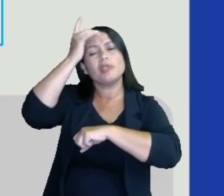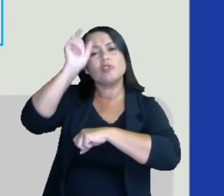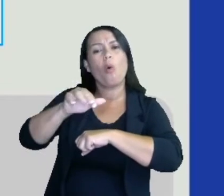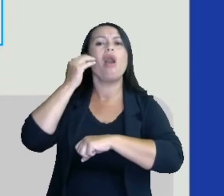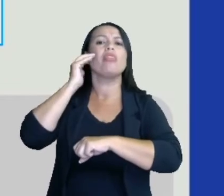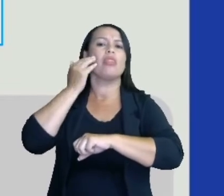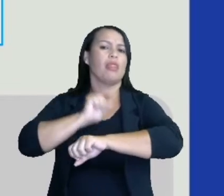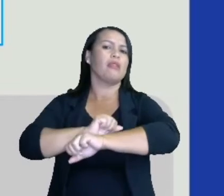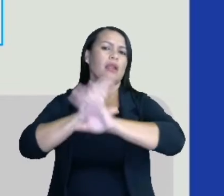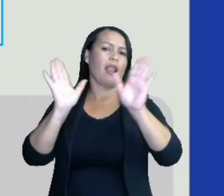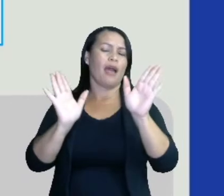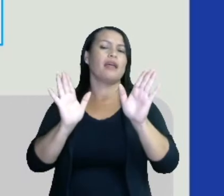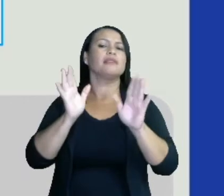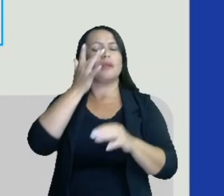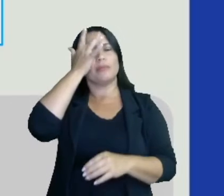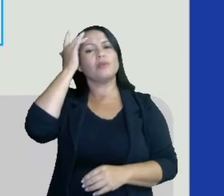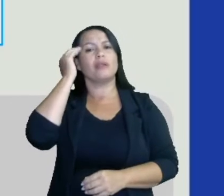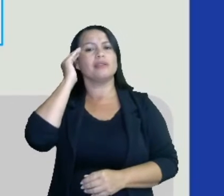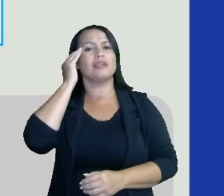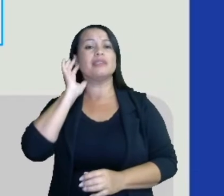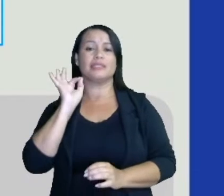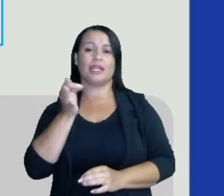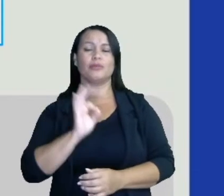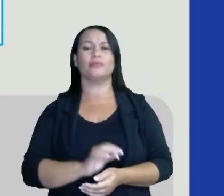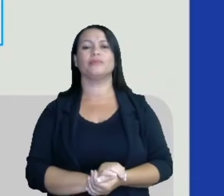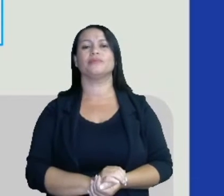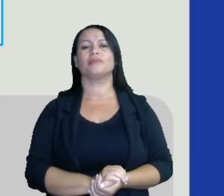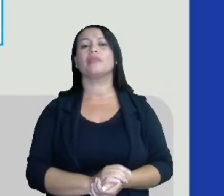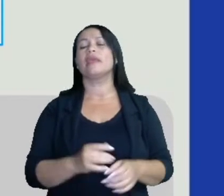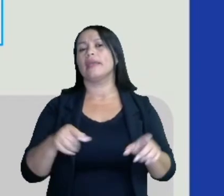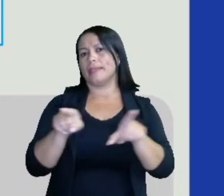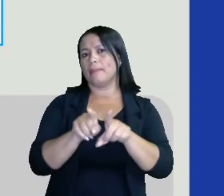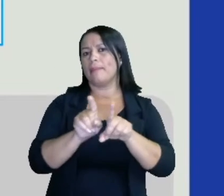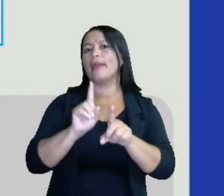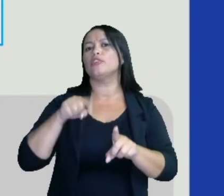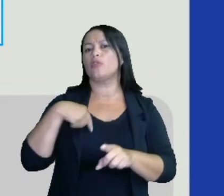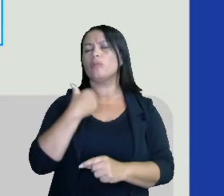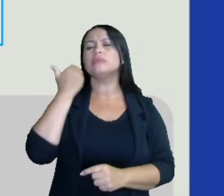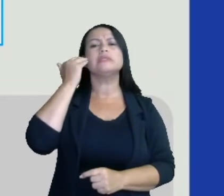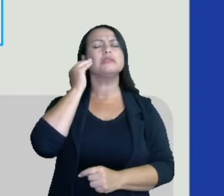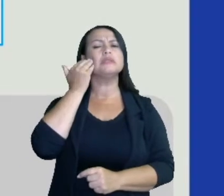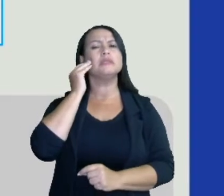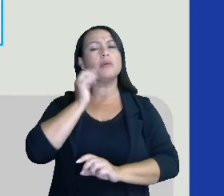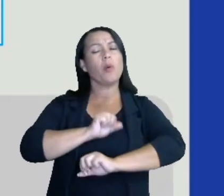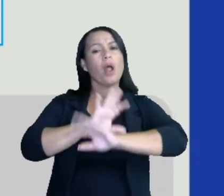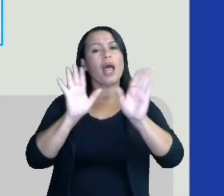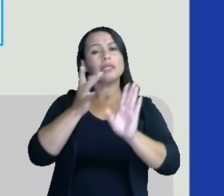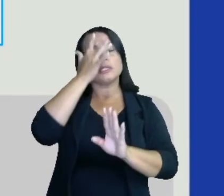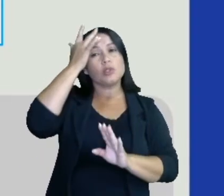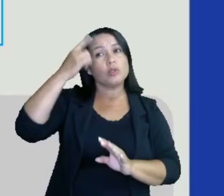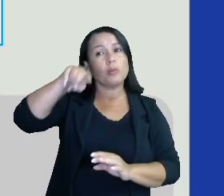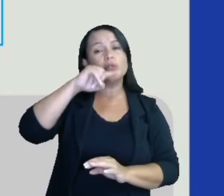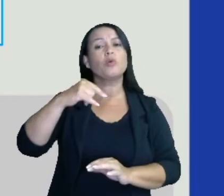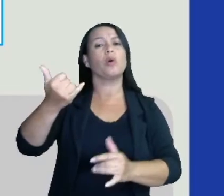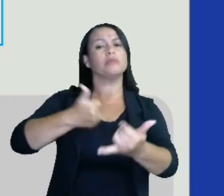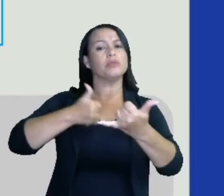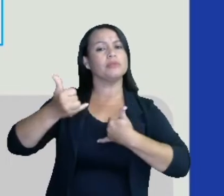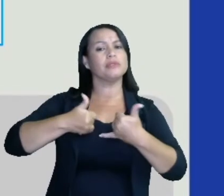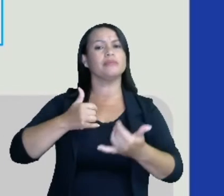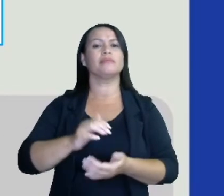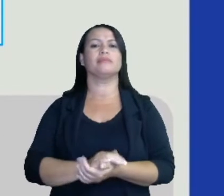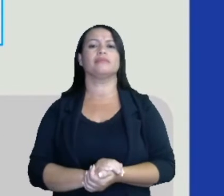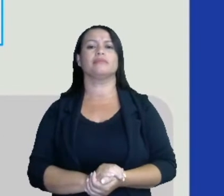para outra pessoa e essa pessoa entender, certo? E também nós entendermos o que as outras pessoas têm para nos